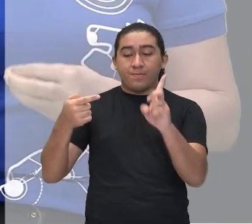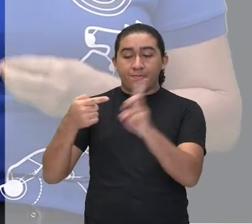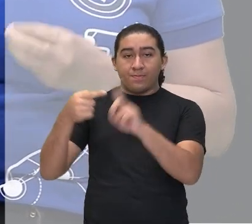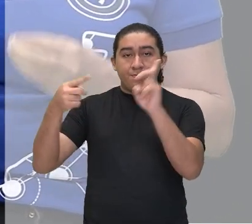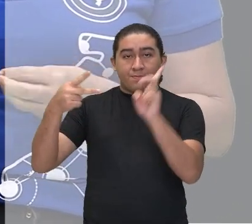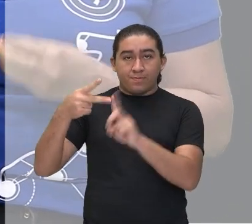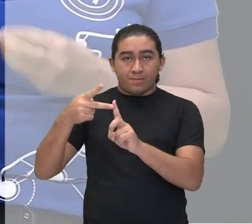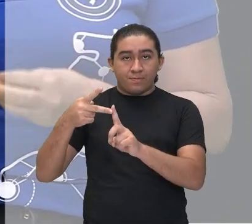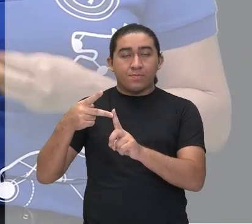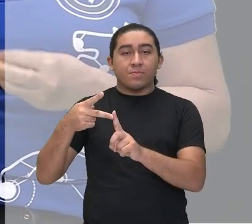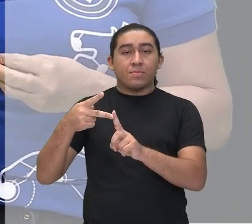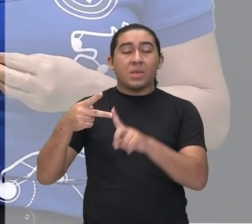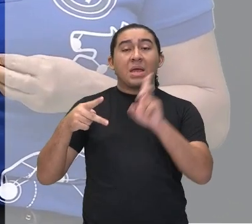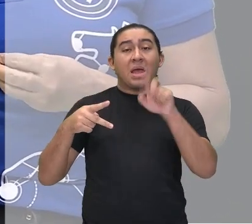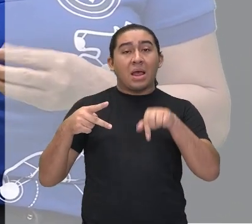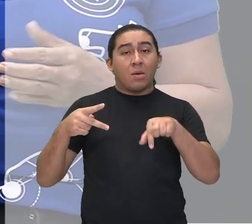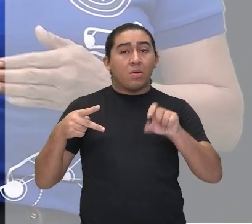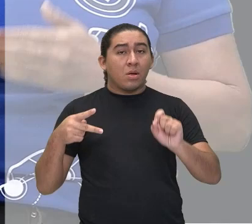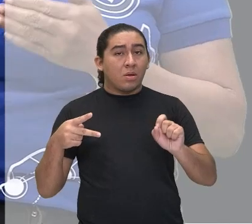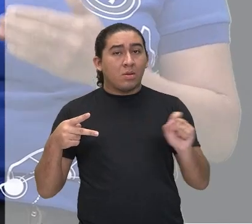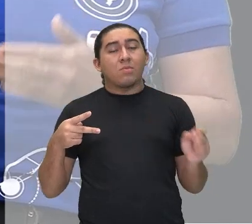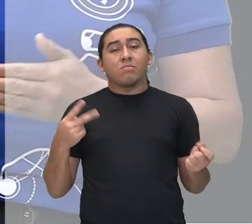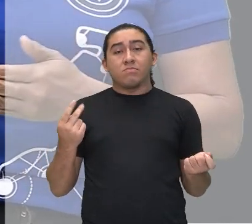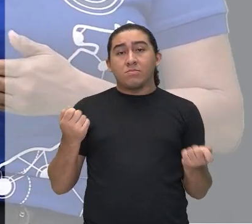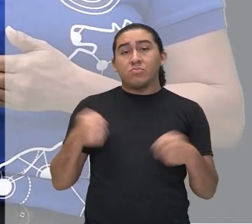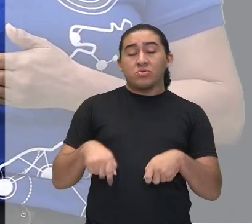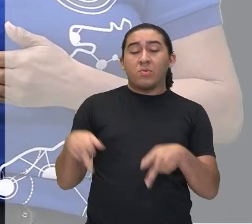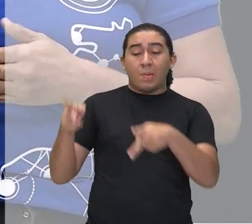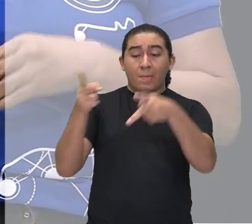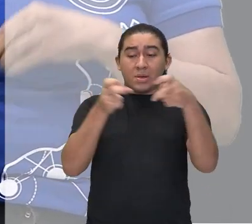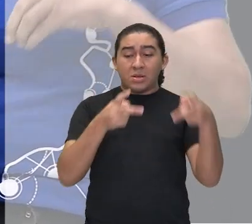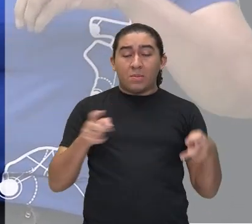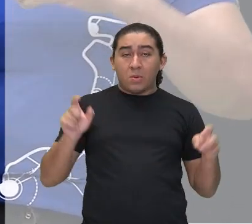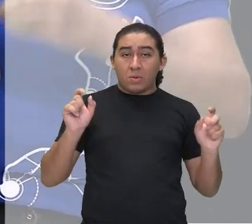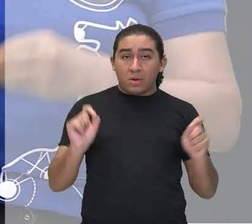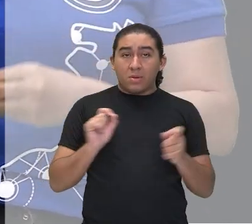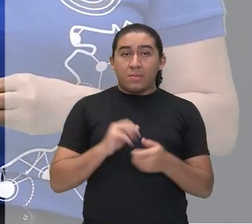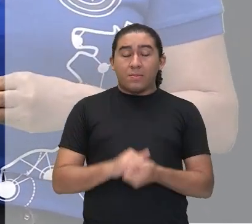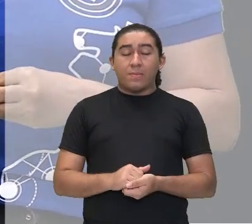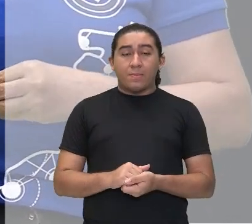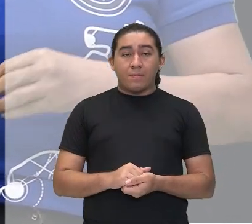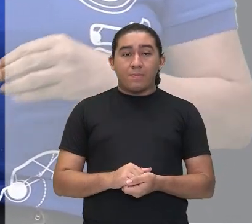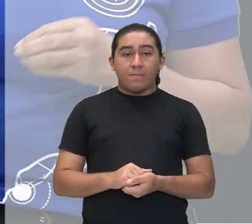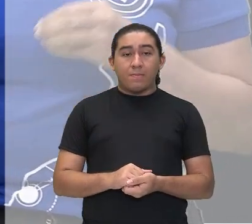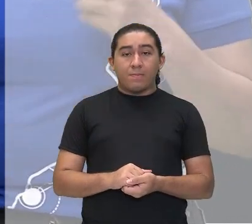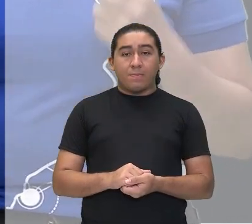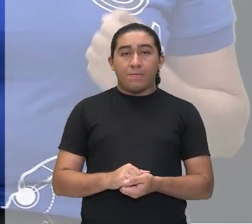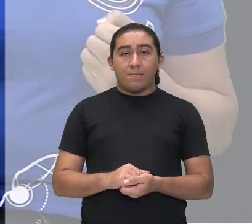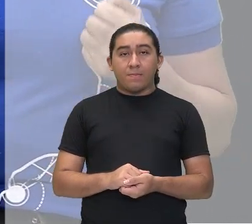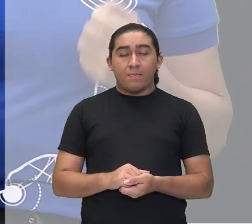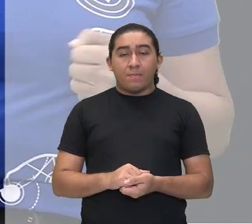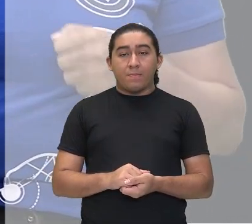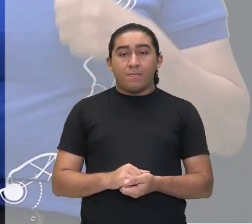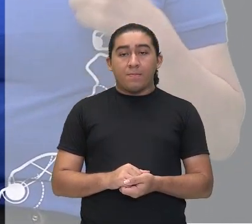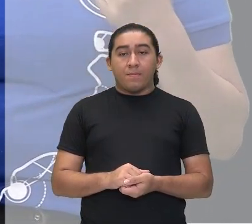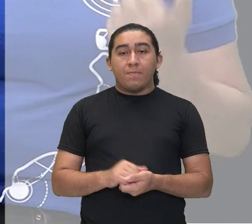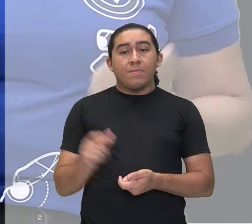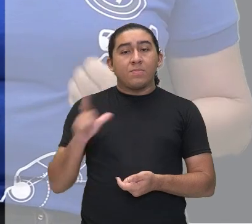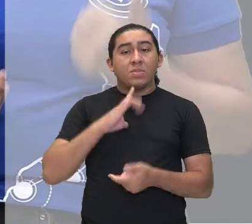naturalismo, como o nome já diz, ele vem de real, né? Natural. Então, é claro